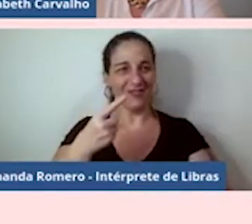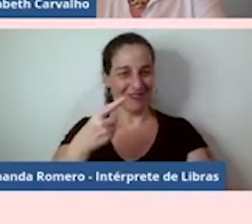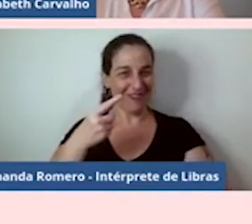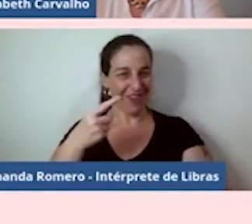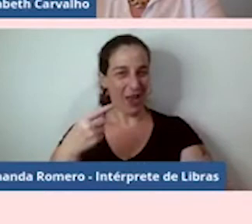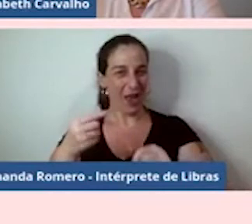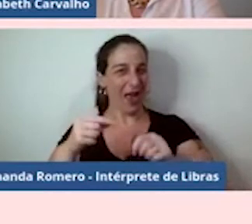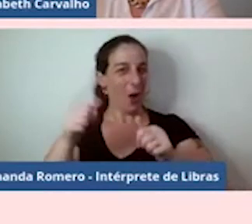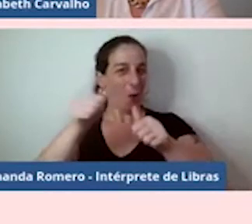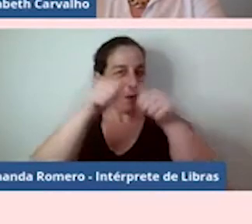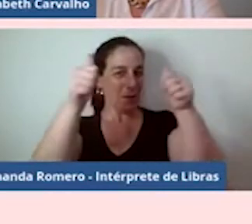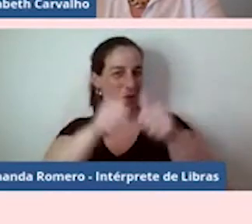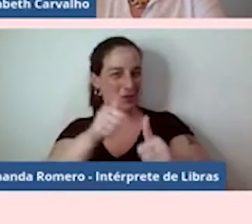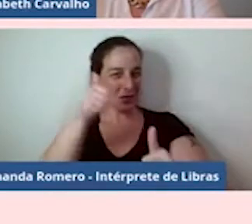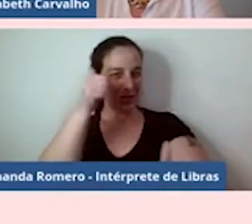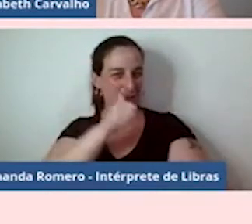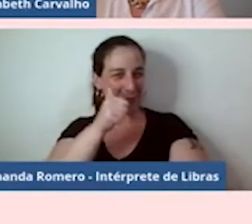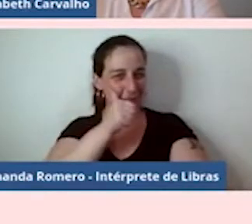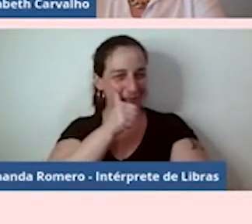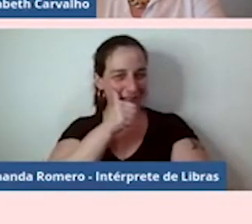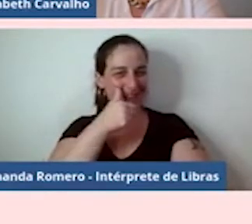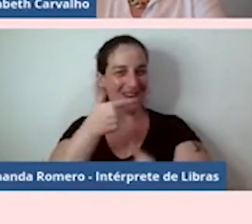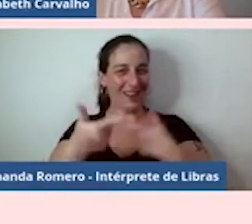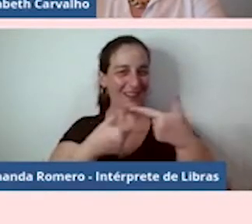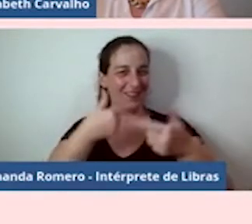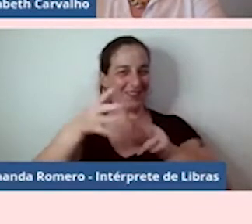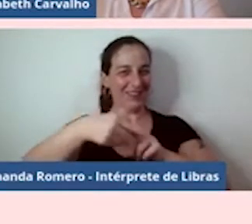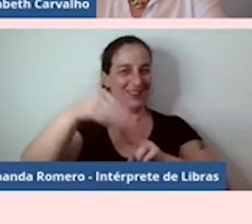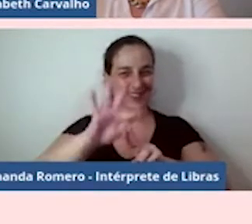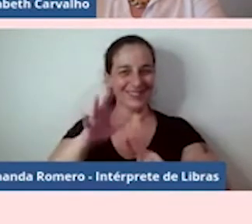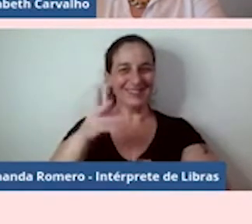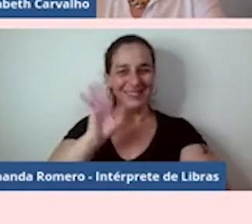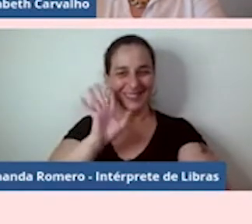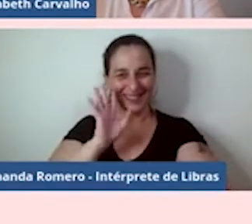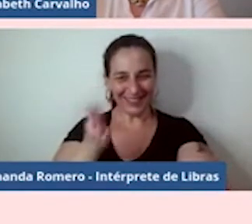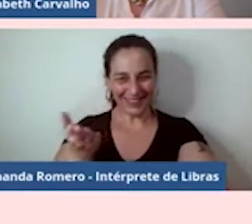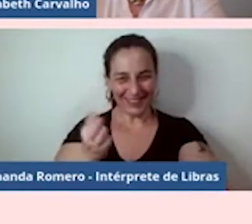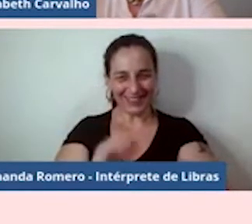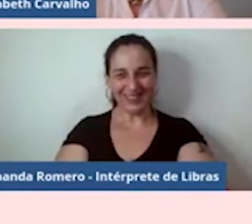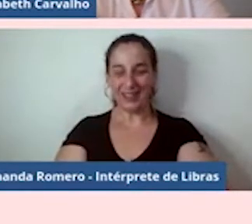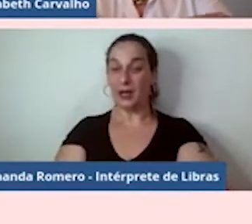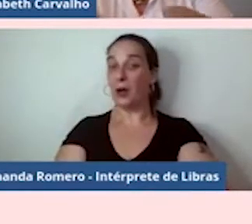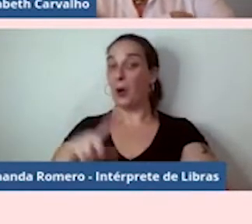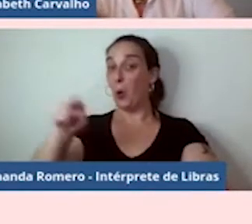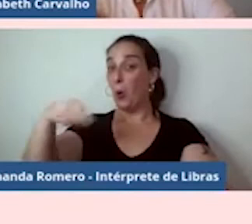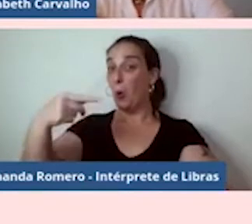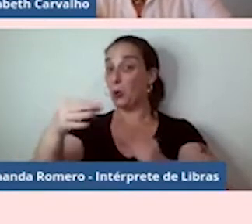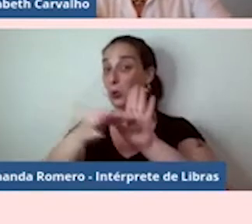inspirador. Patrícia, para ti. Também legal, né? Um outro comentário aqui da Viviane